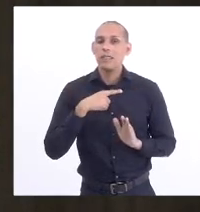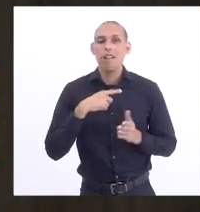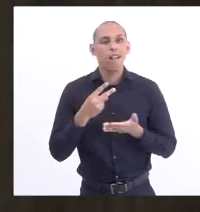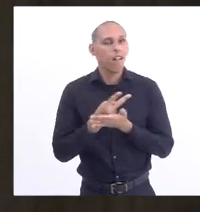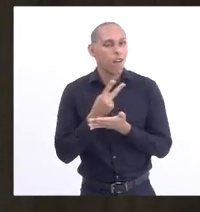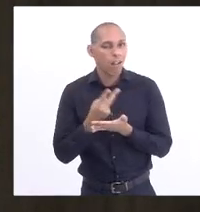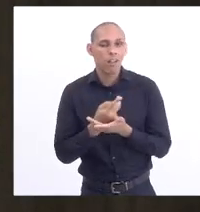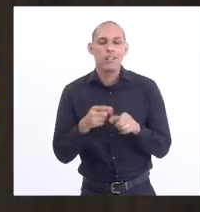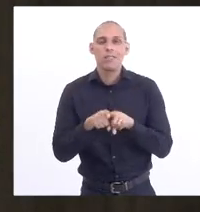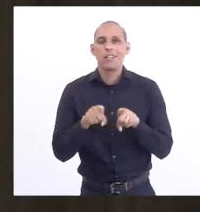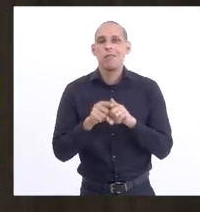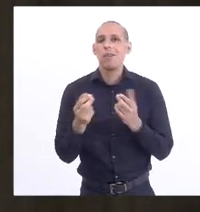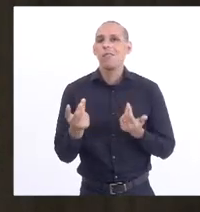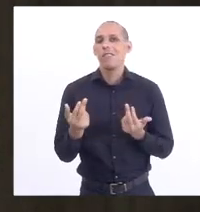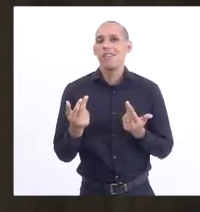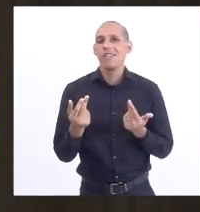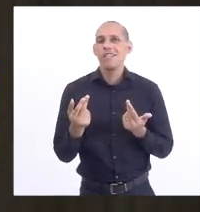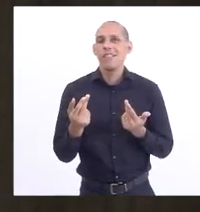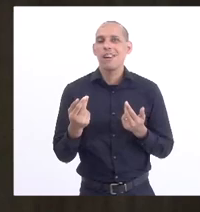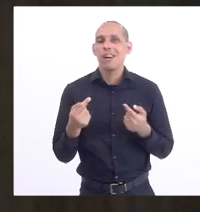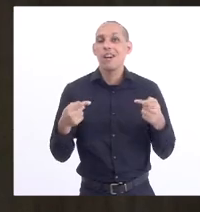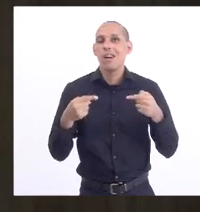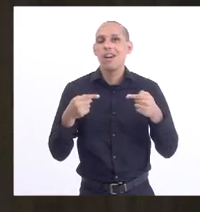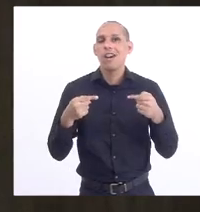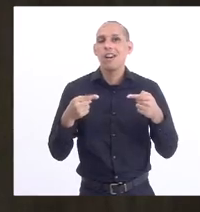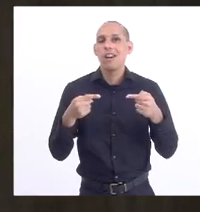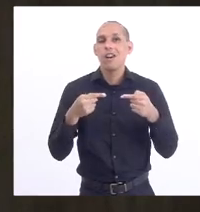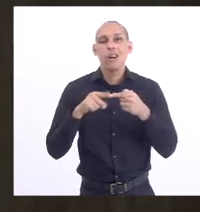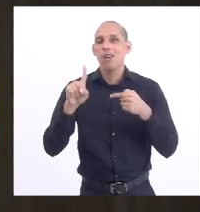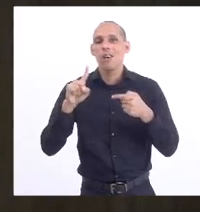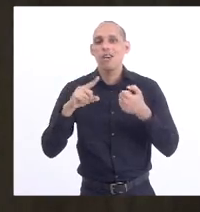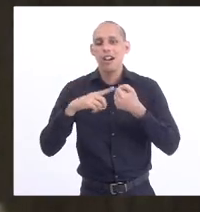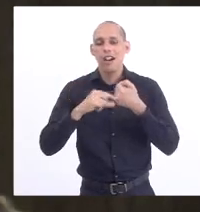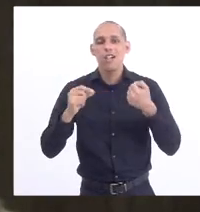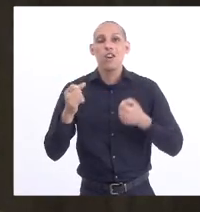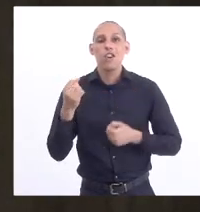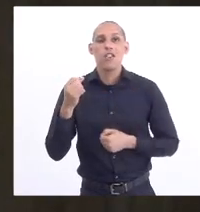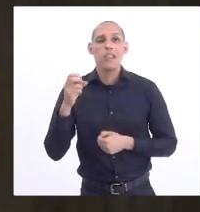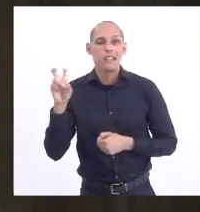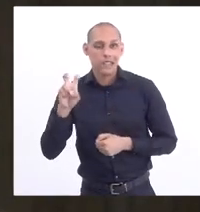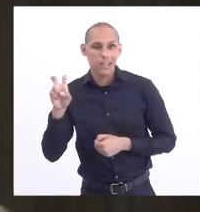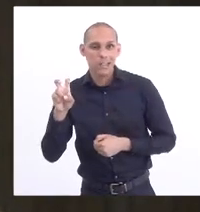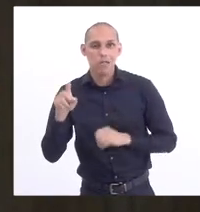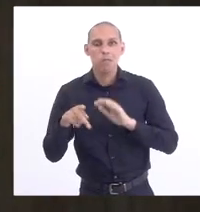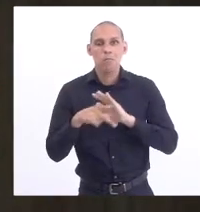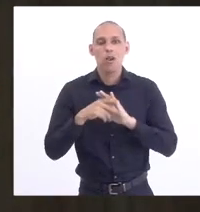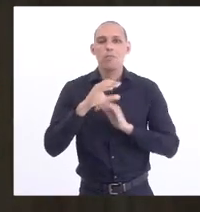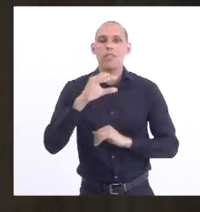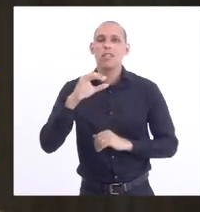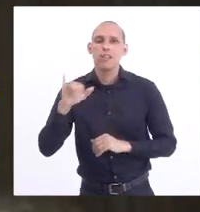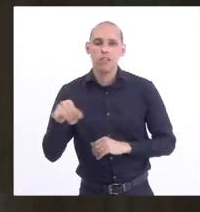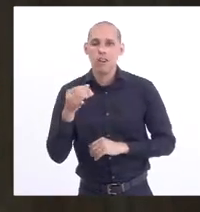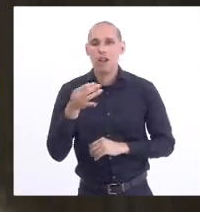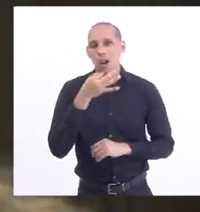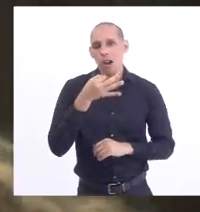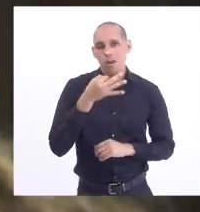também no artigo 5º do parecer original da CCJ, do